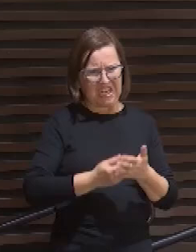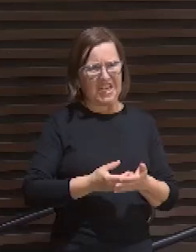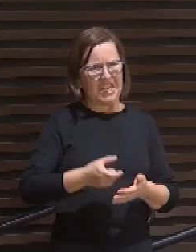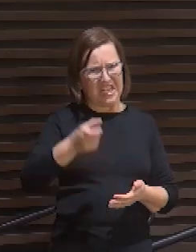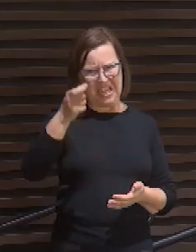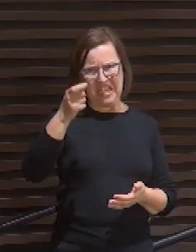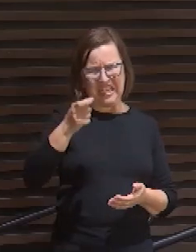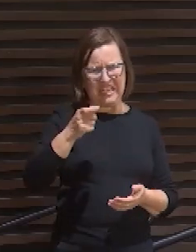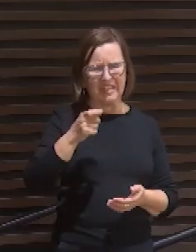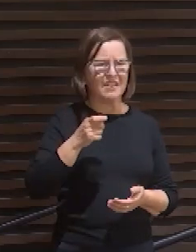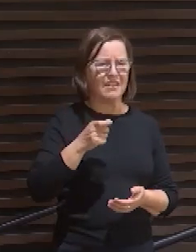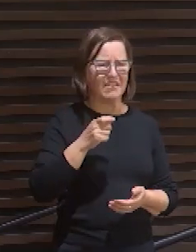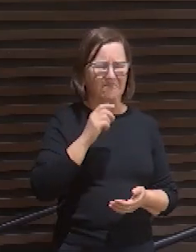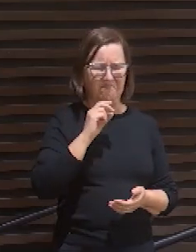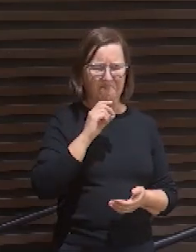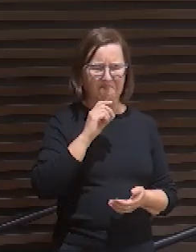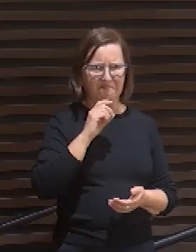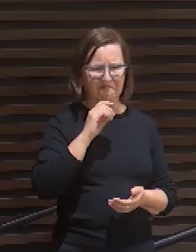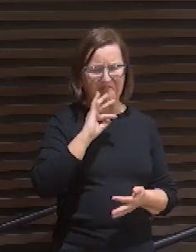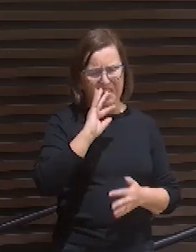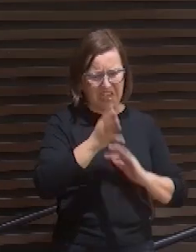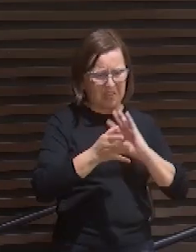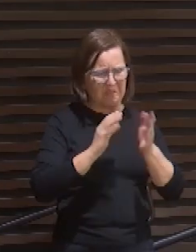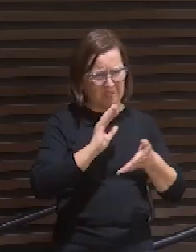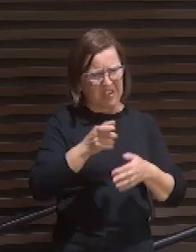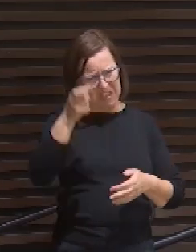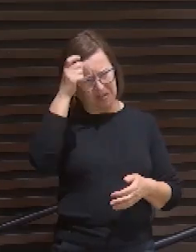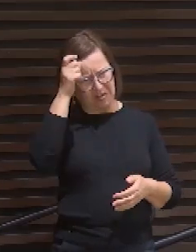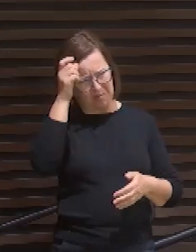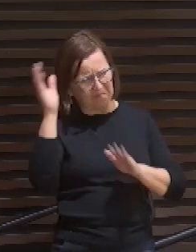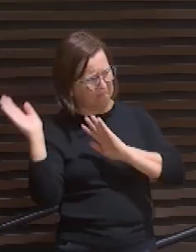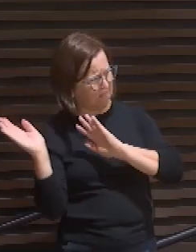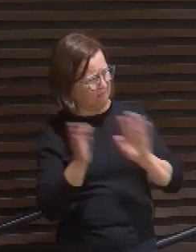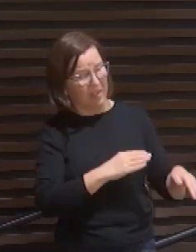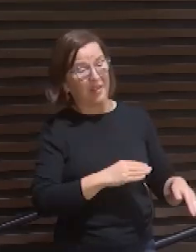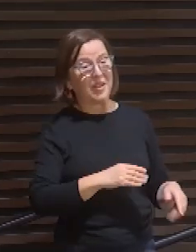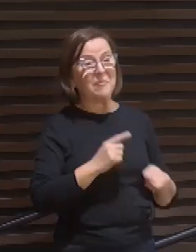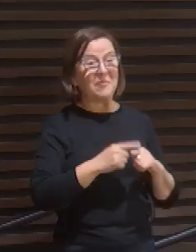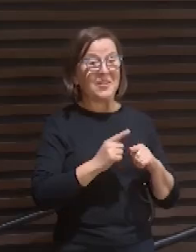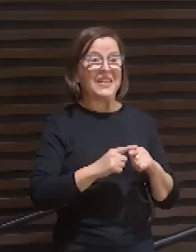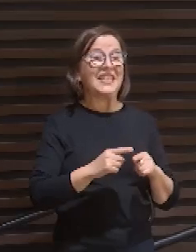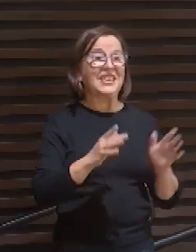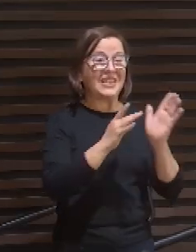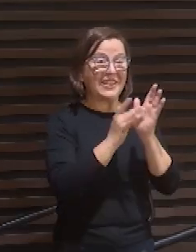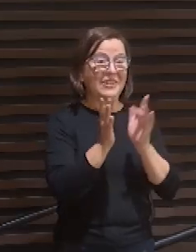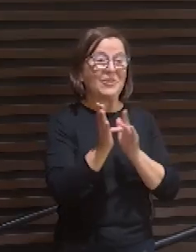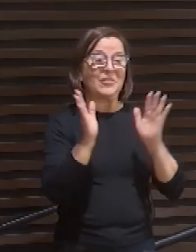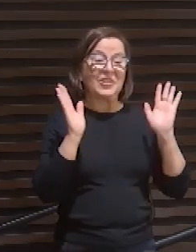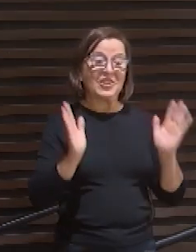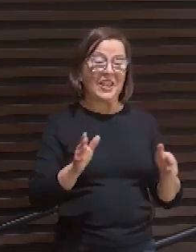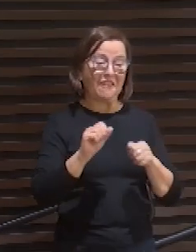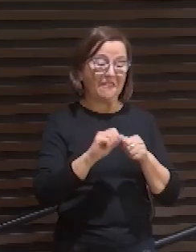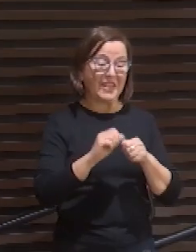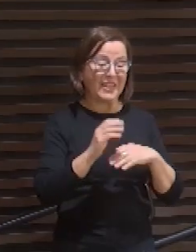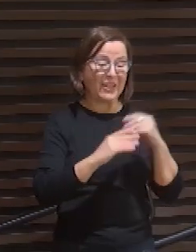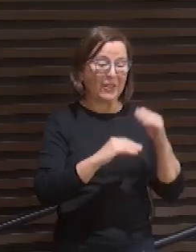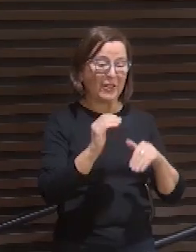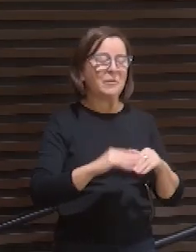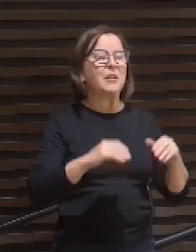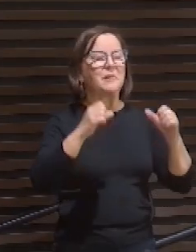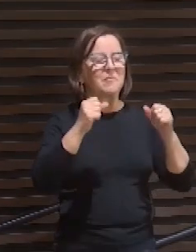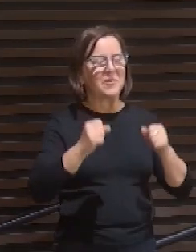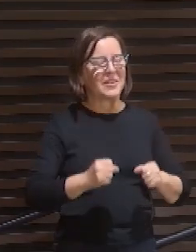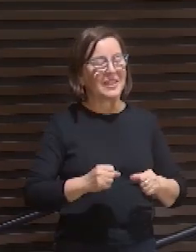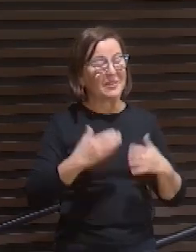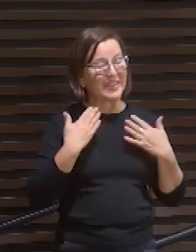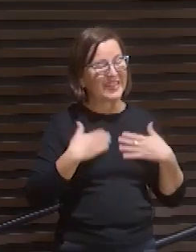dá condição de nos assentar no descanso do trono celestial